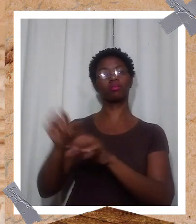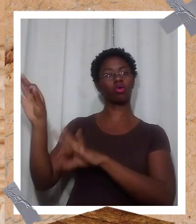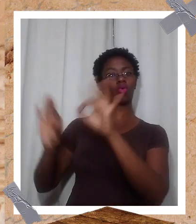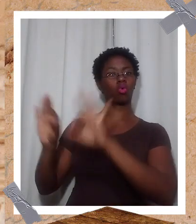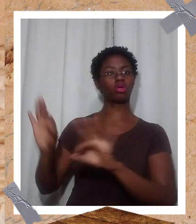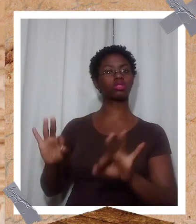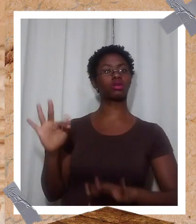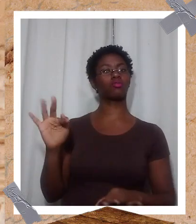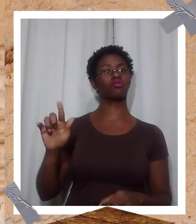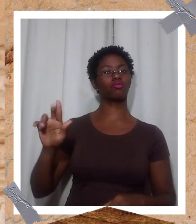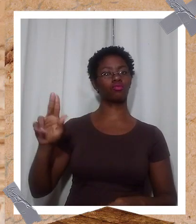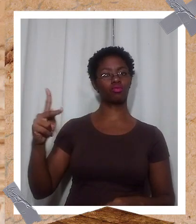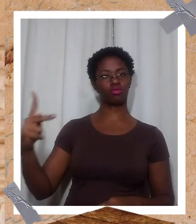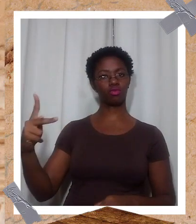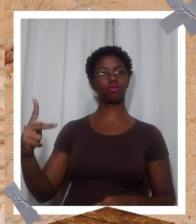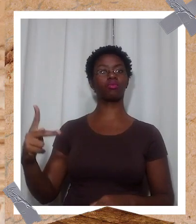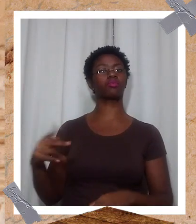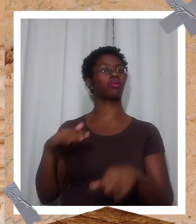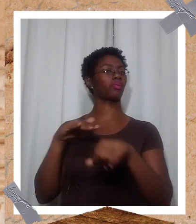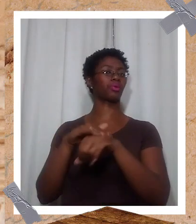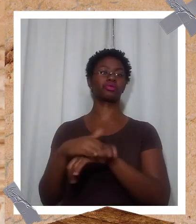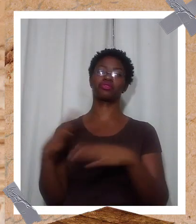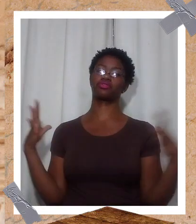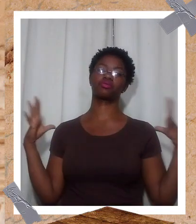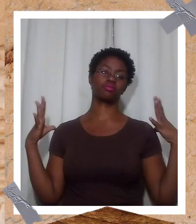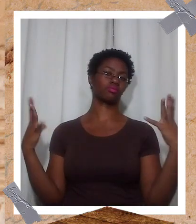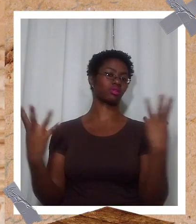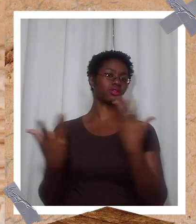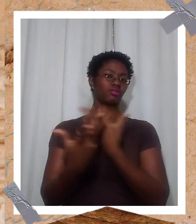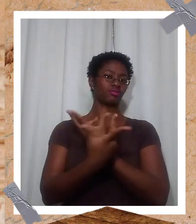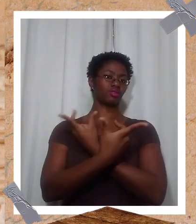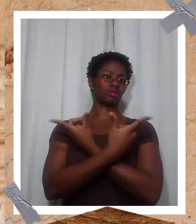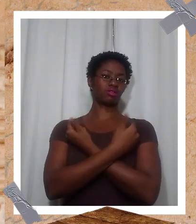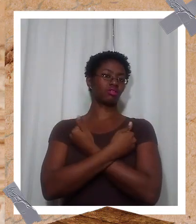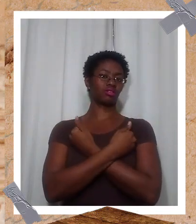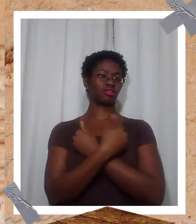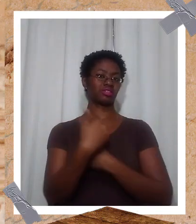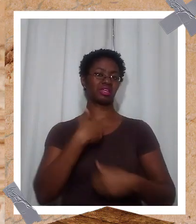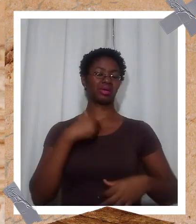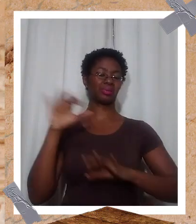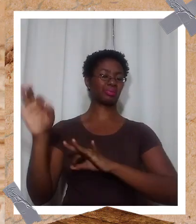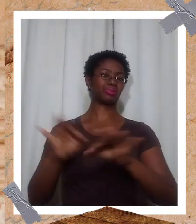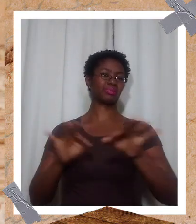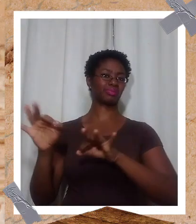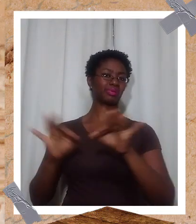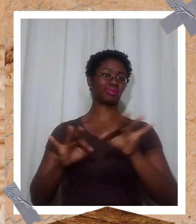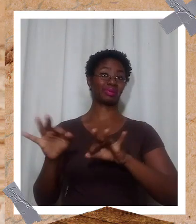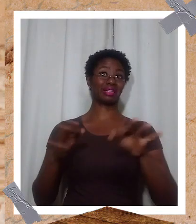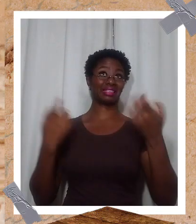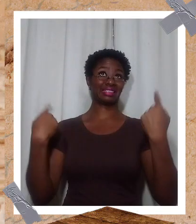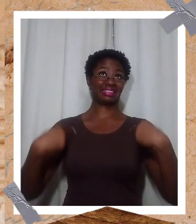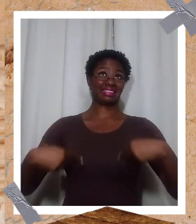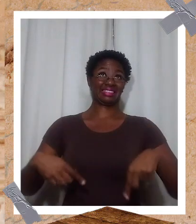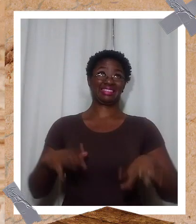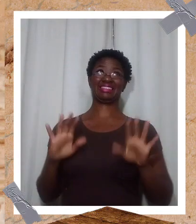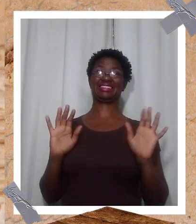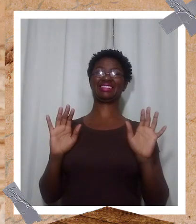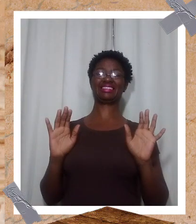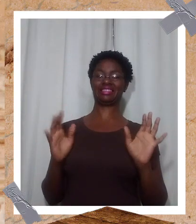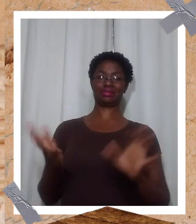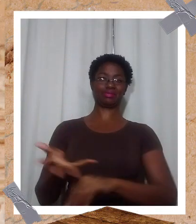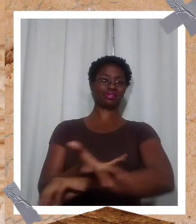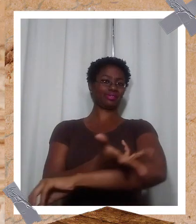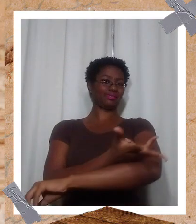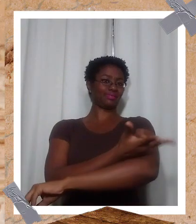da FLUP. Uma noite que eu me preparei assim para